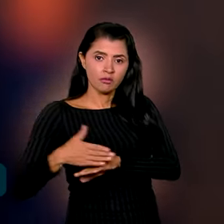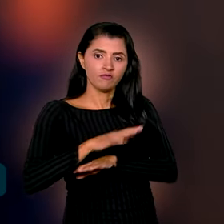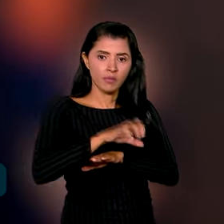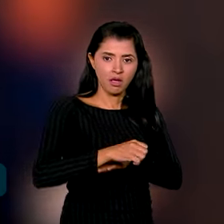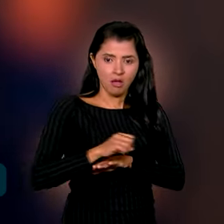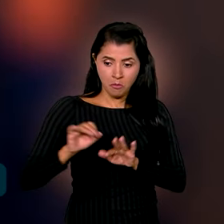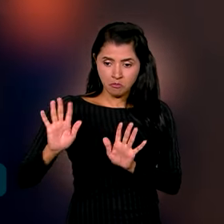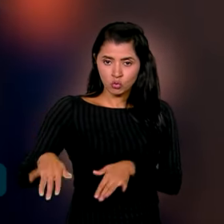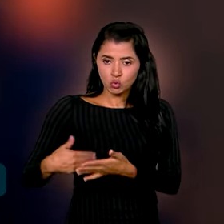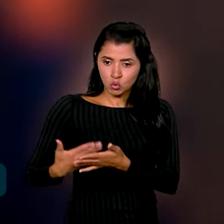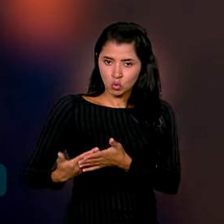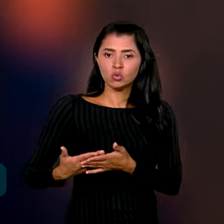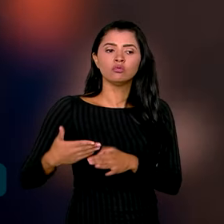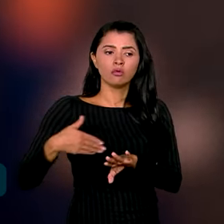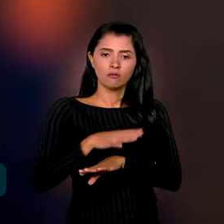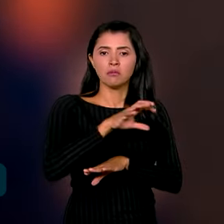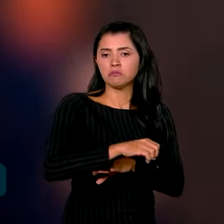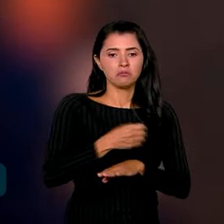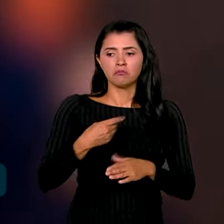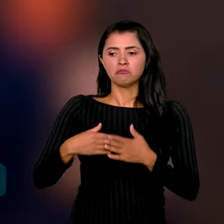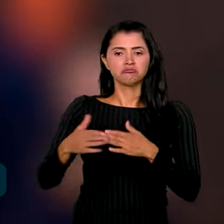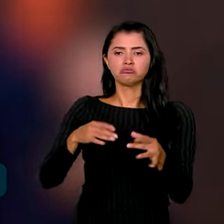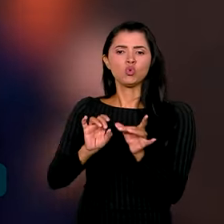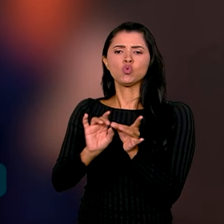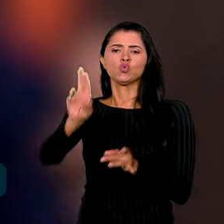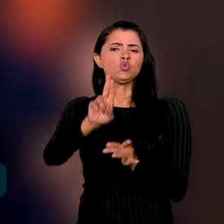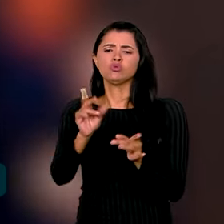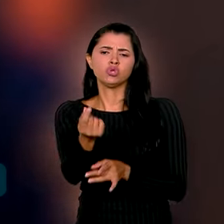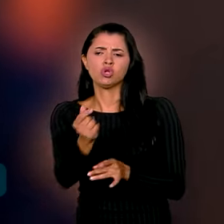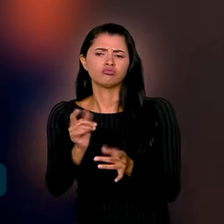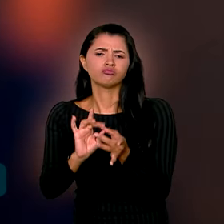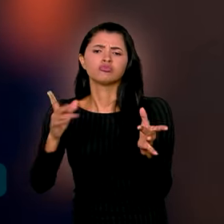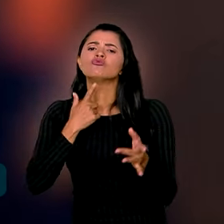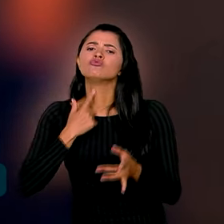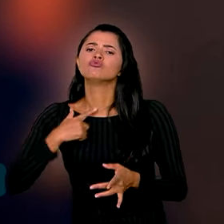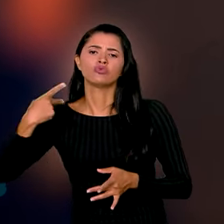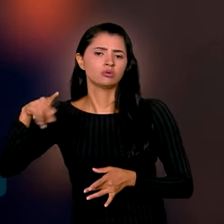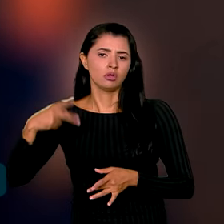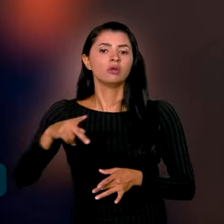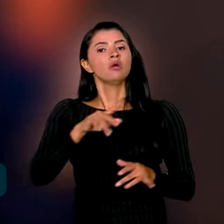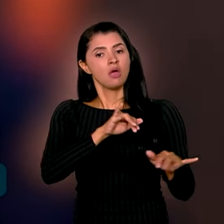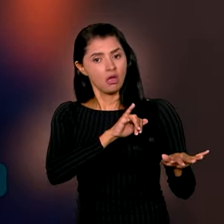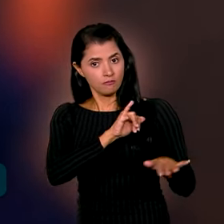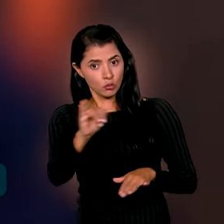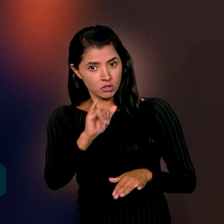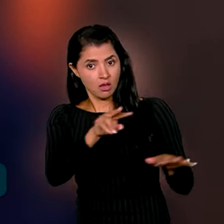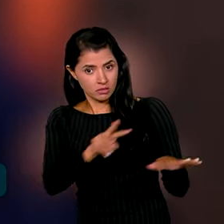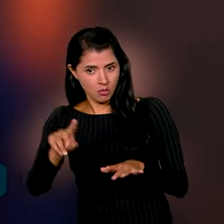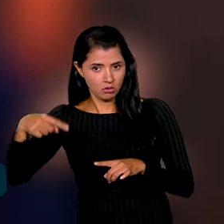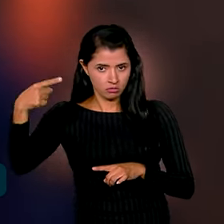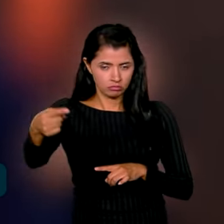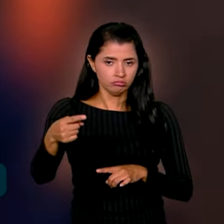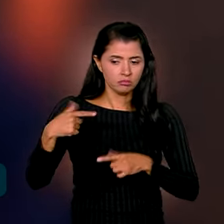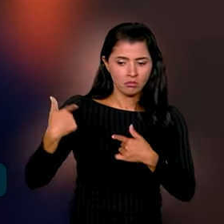estudos, ele vai retirar para ele fazer o que ele quiser. Então, nós vamos anunciar na próxima semana e nós vamos tentar